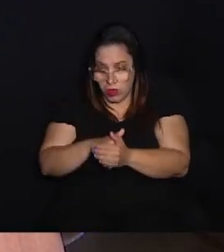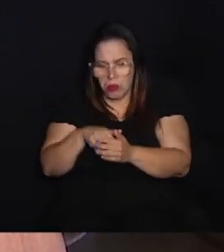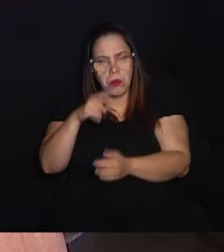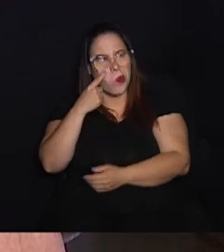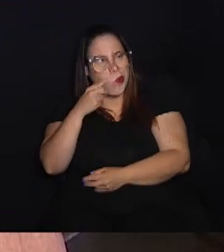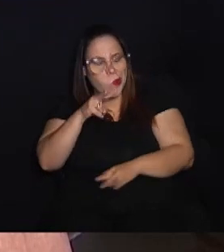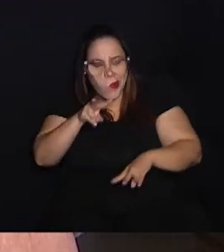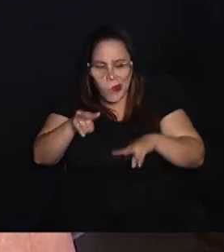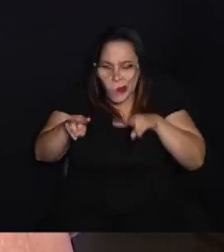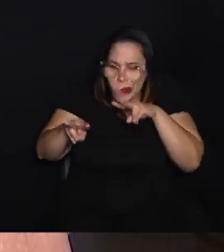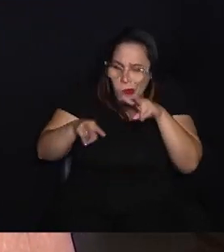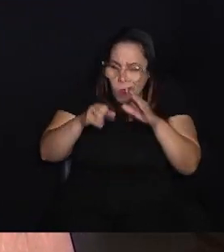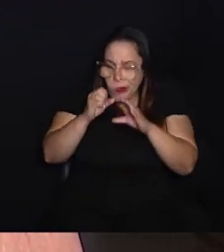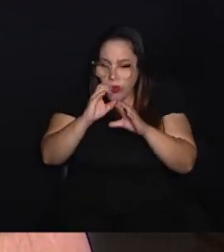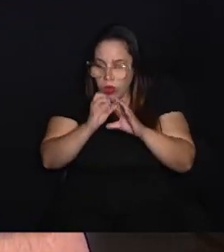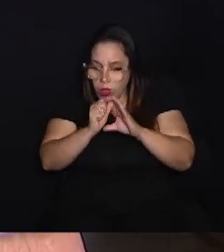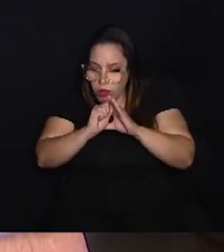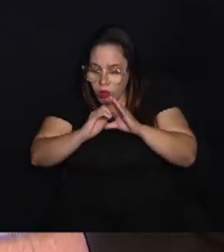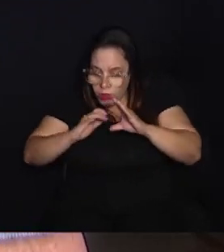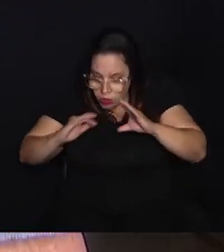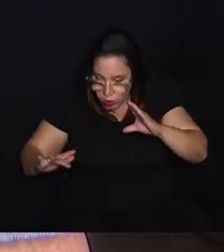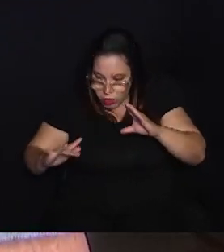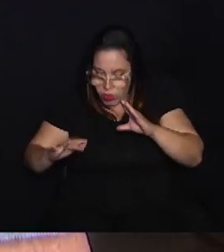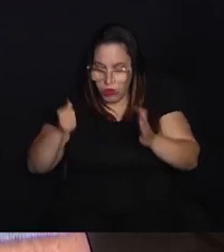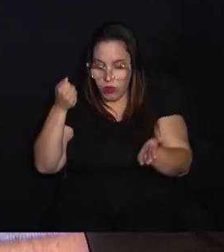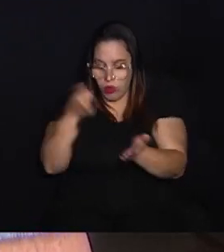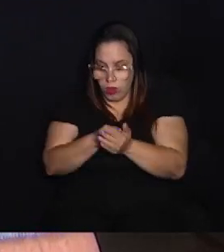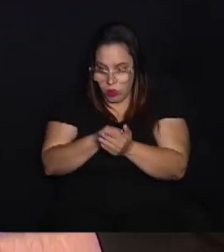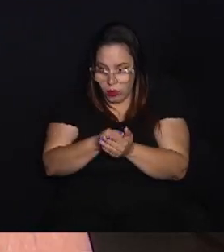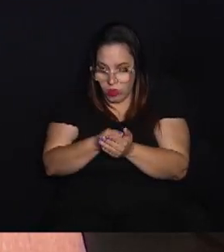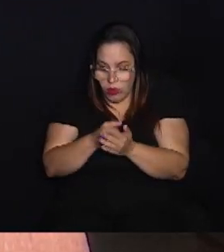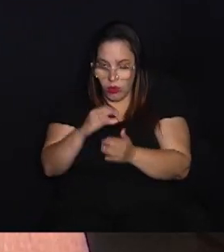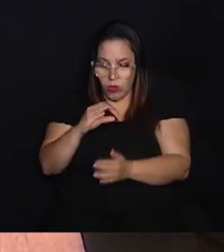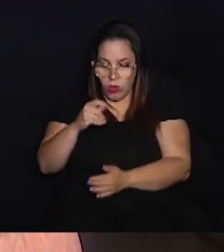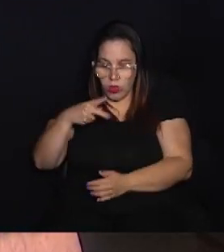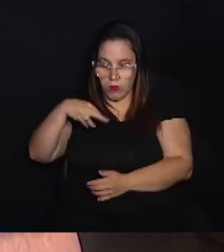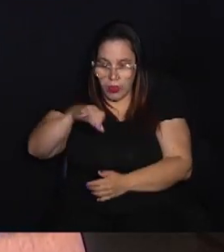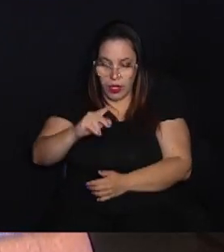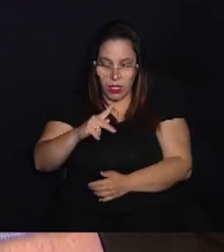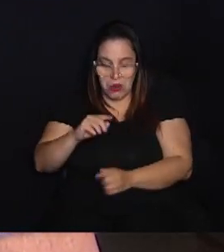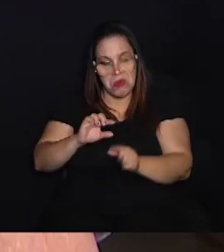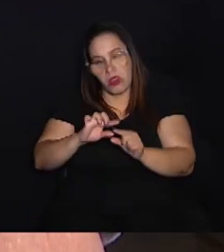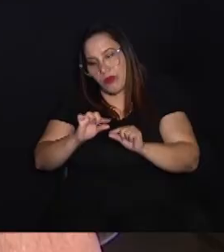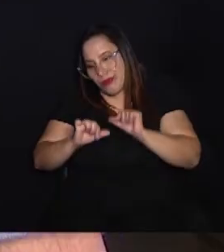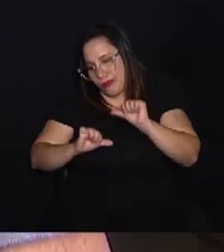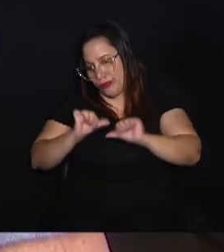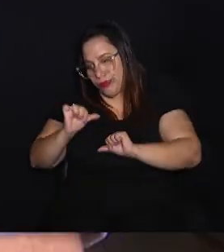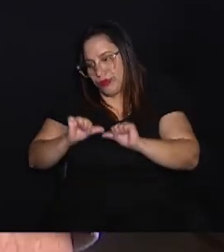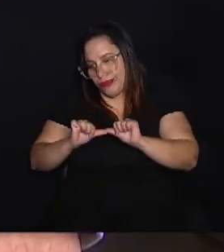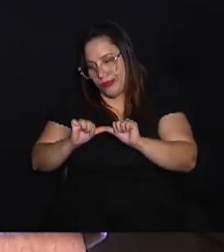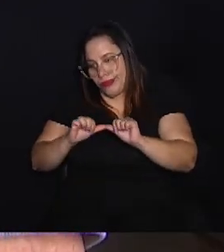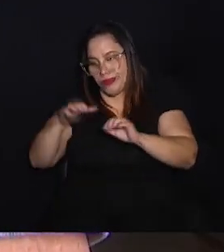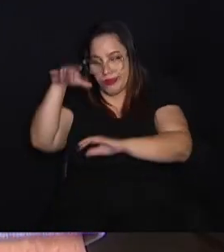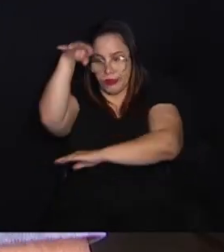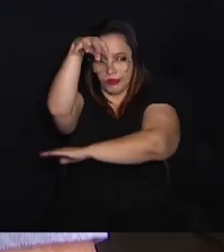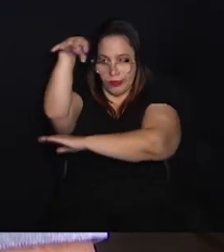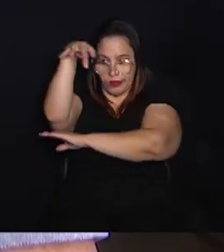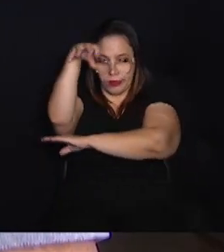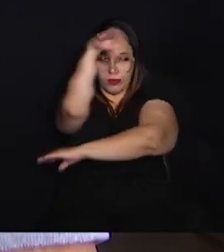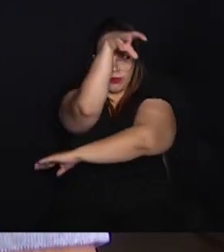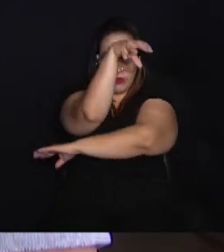observando a característica da própria rua e o que foi aprovado pelo Condepar. Não podia fugir muito dos postes que ali já